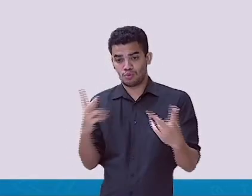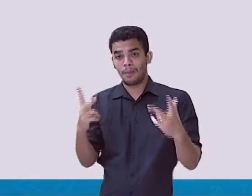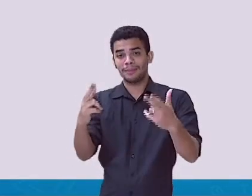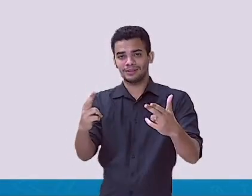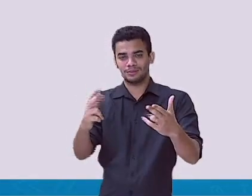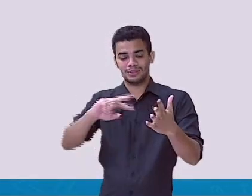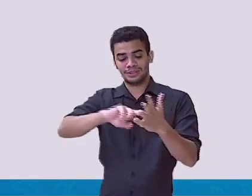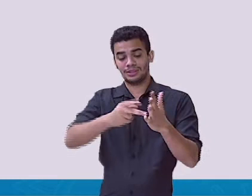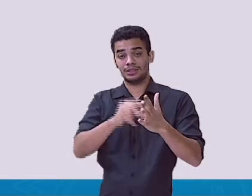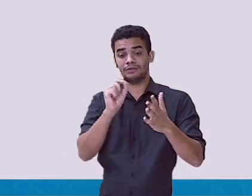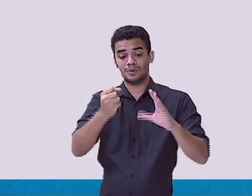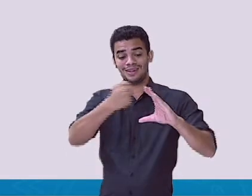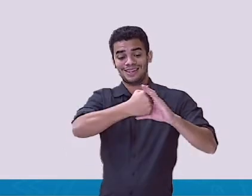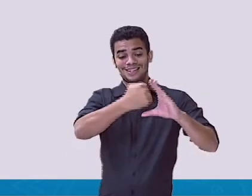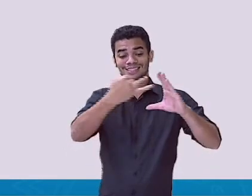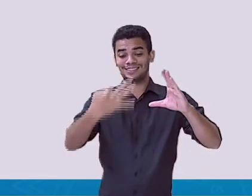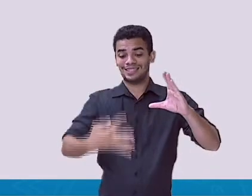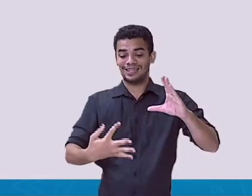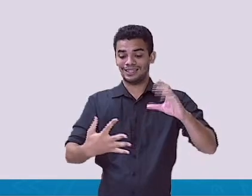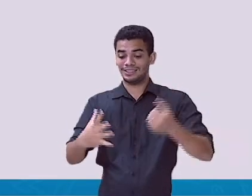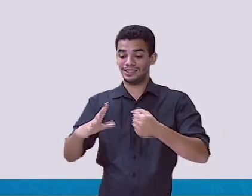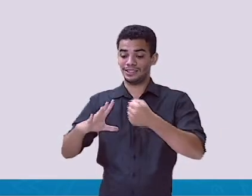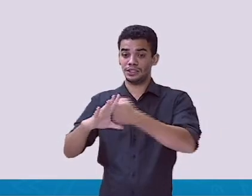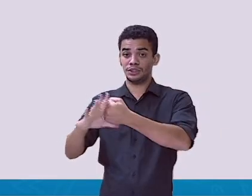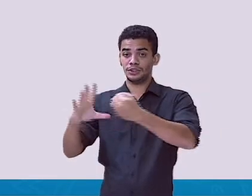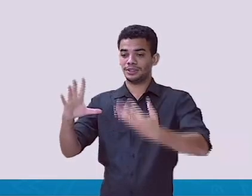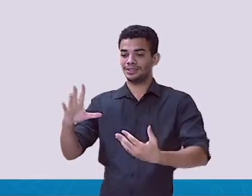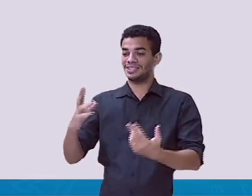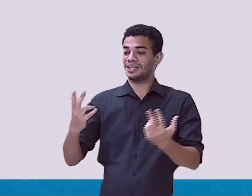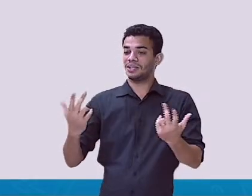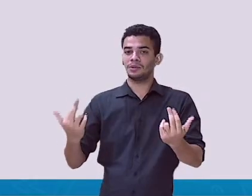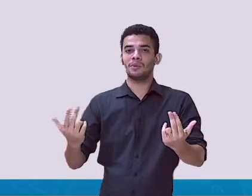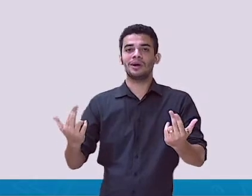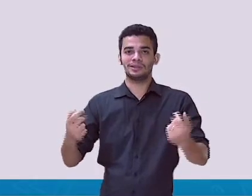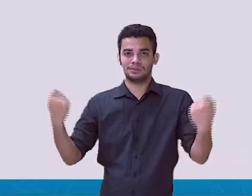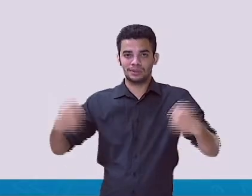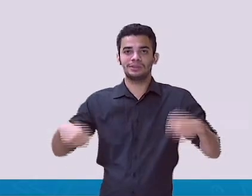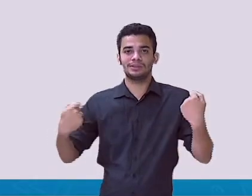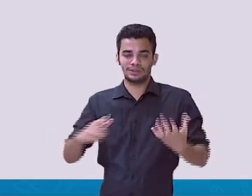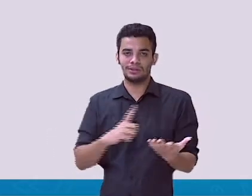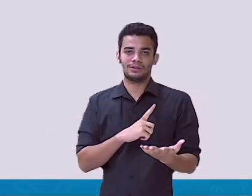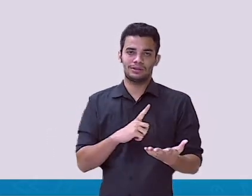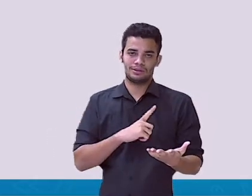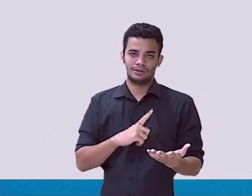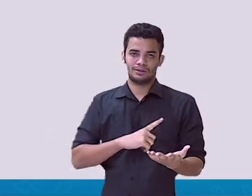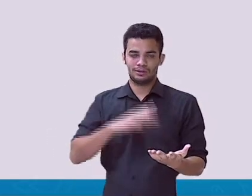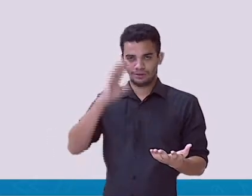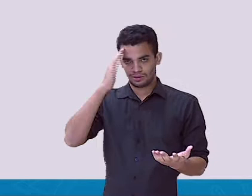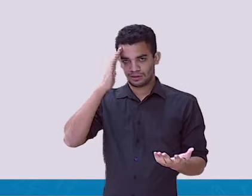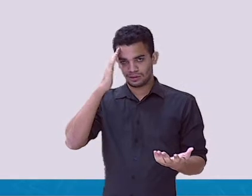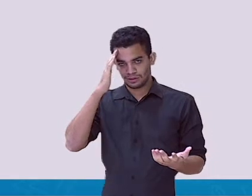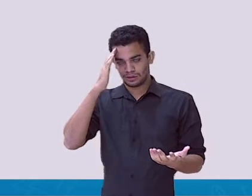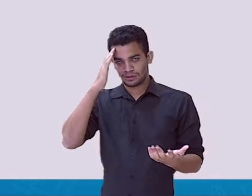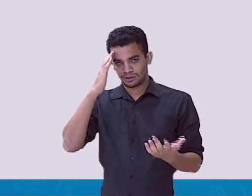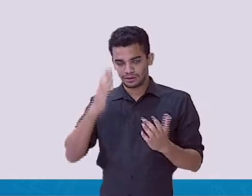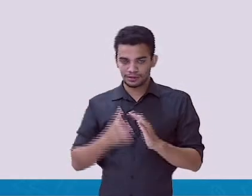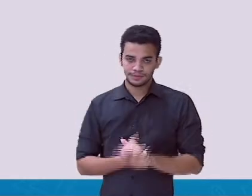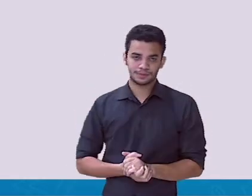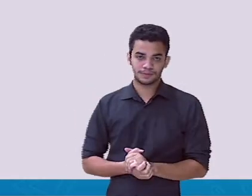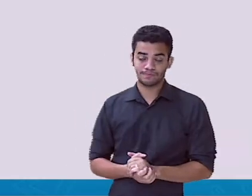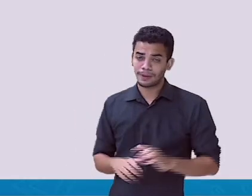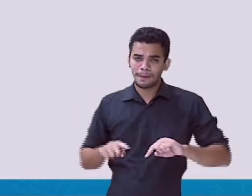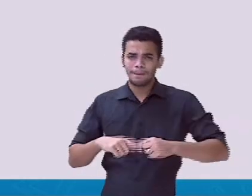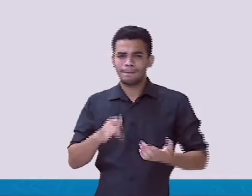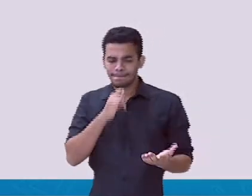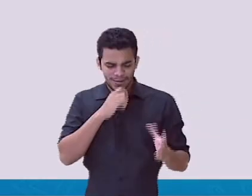no mesmo grupo, eles têm que ter as mesmas características. E aí? Quais são essas características? Como